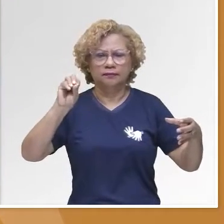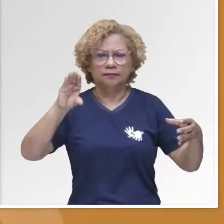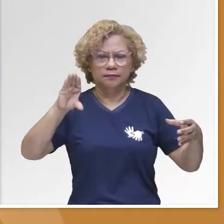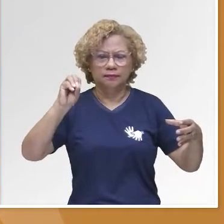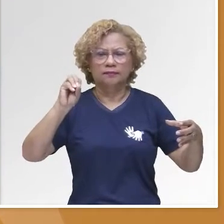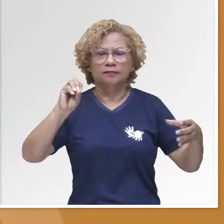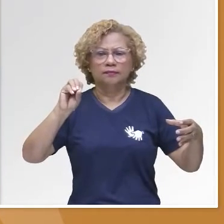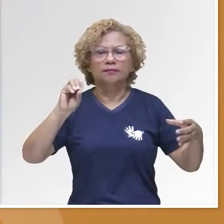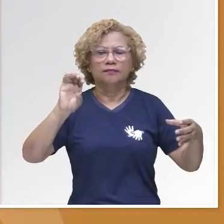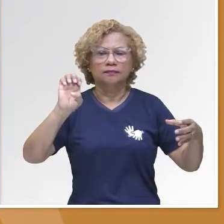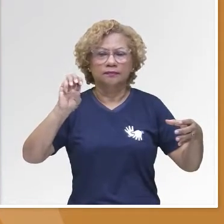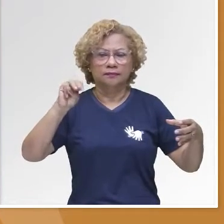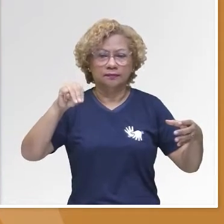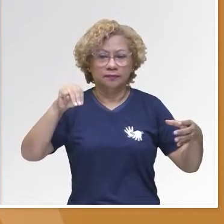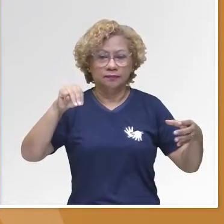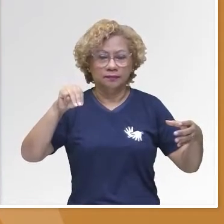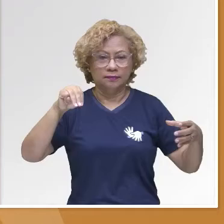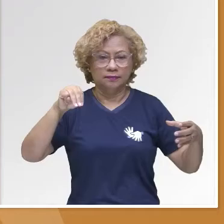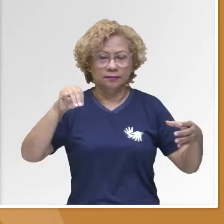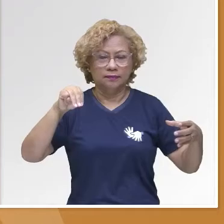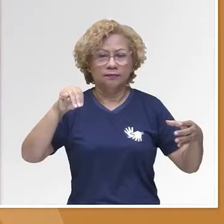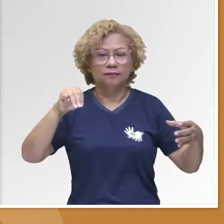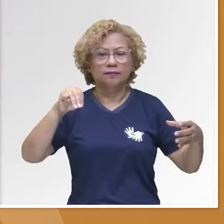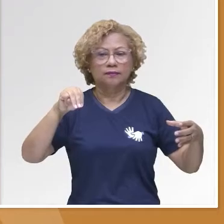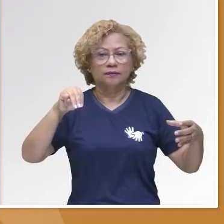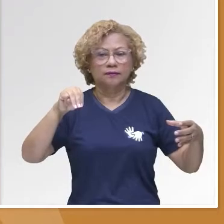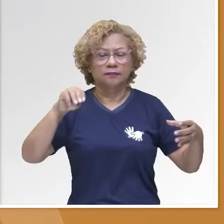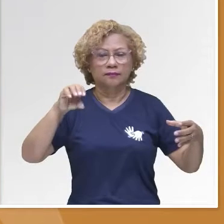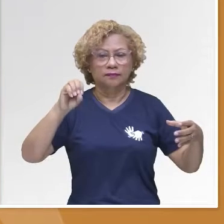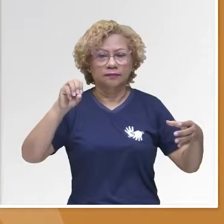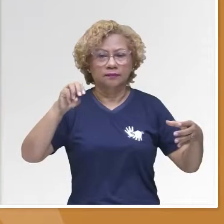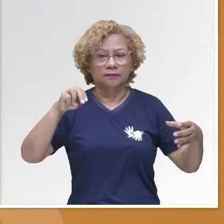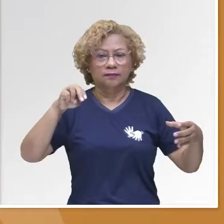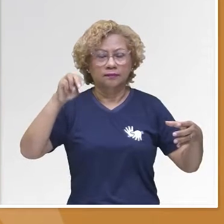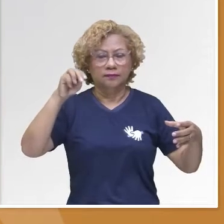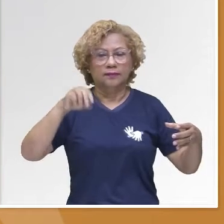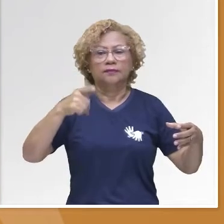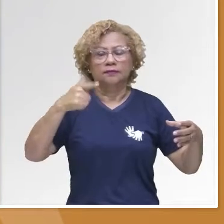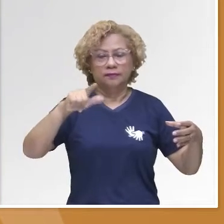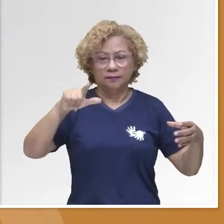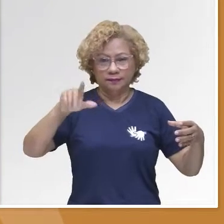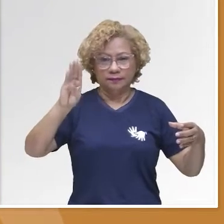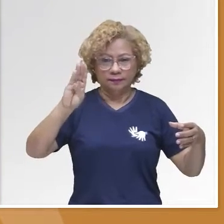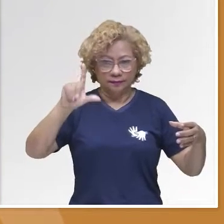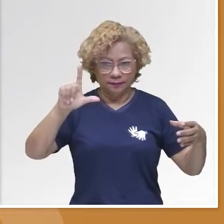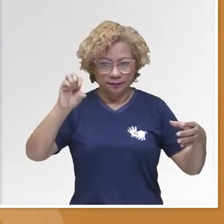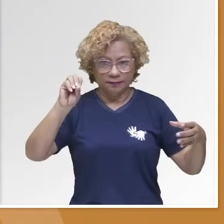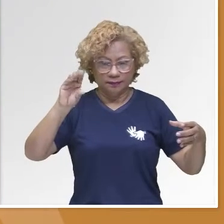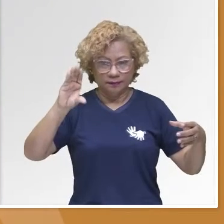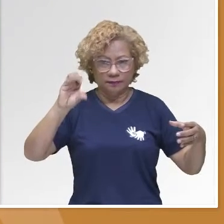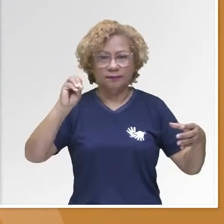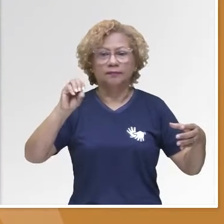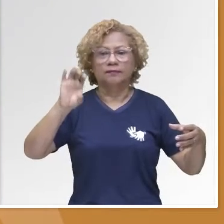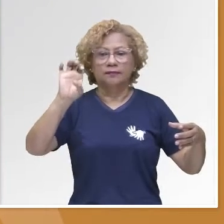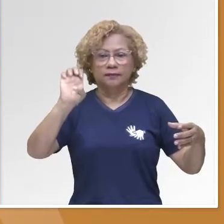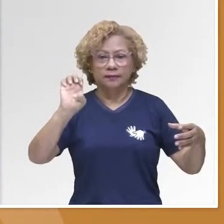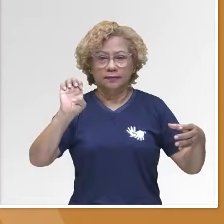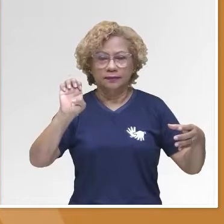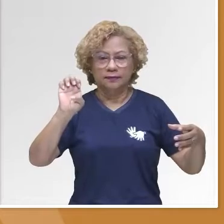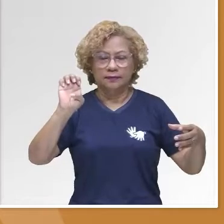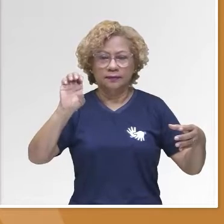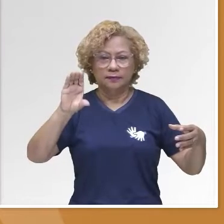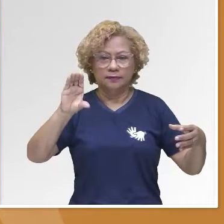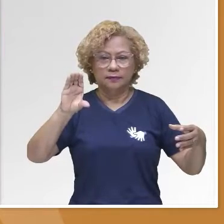né, a partir de agora. Então, olha só, gente, né? Observando aí o mapa mundi, né,